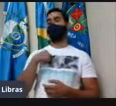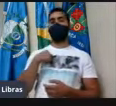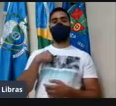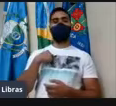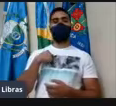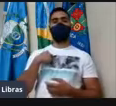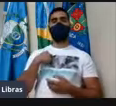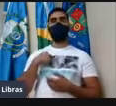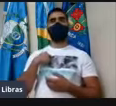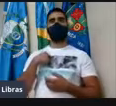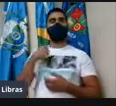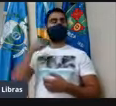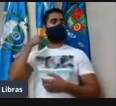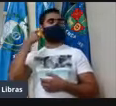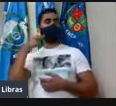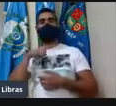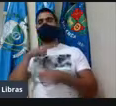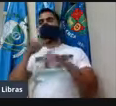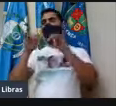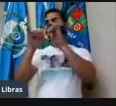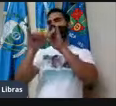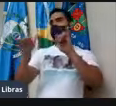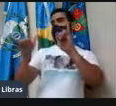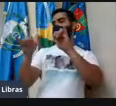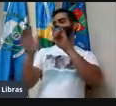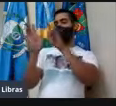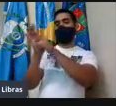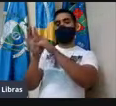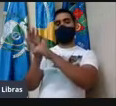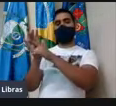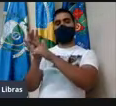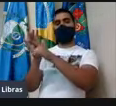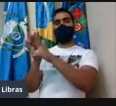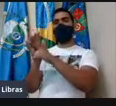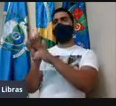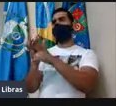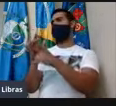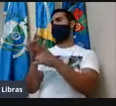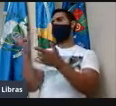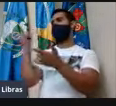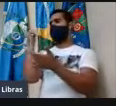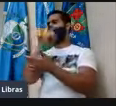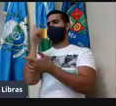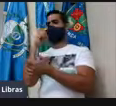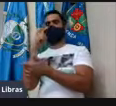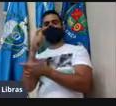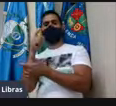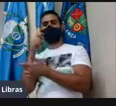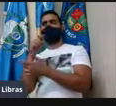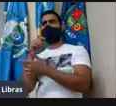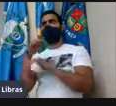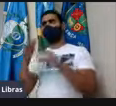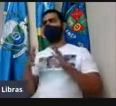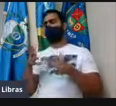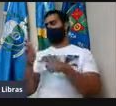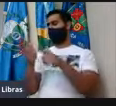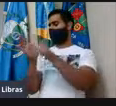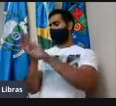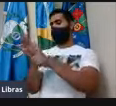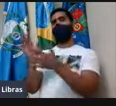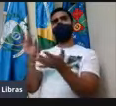Eu não sou louco de colocar umas informações dessa que não sejam verdadeiras. Eu não